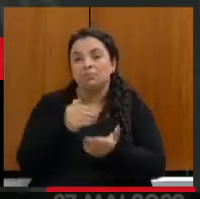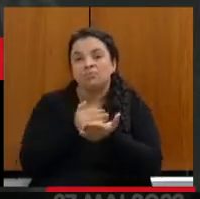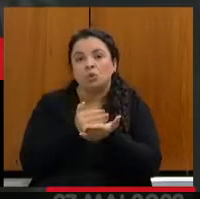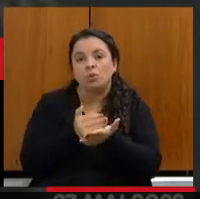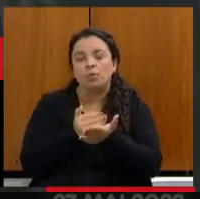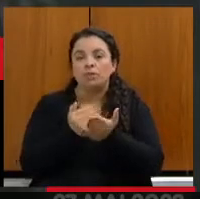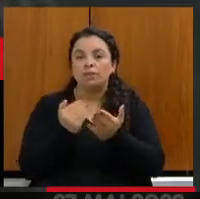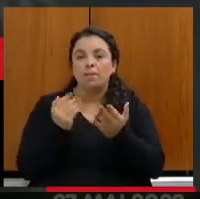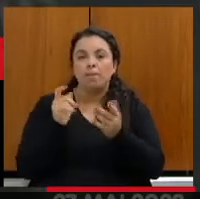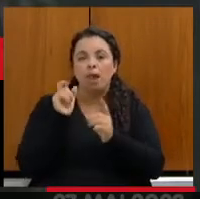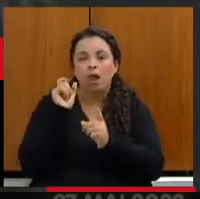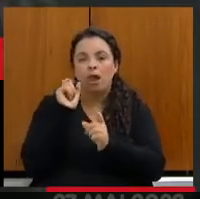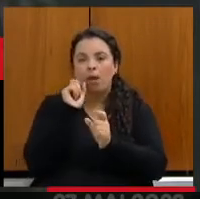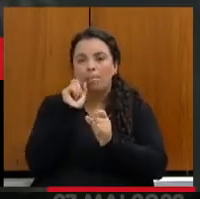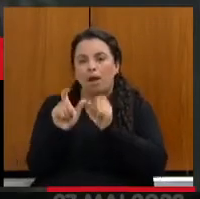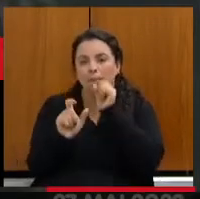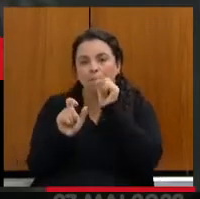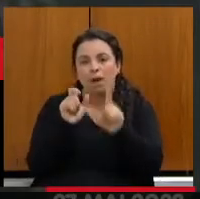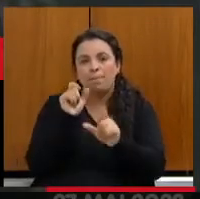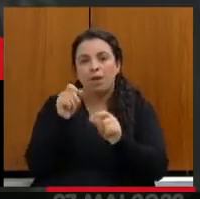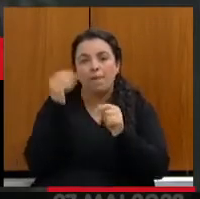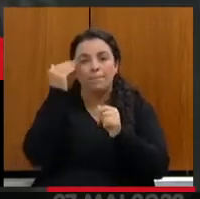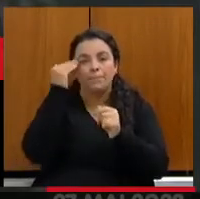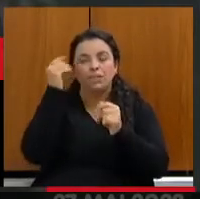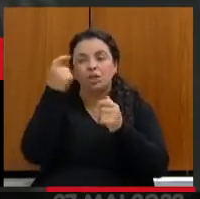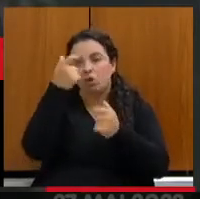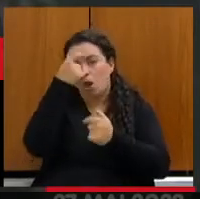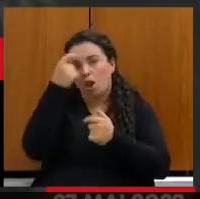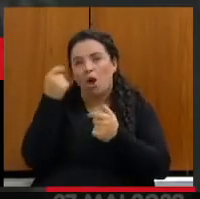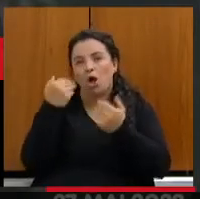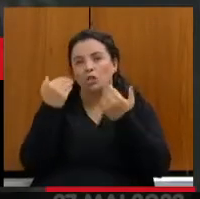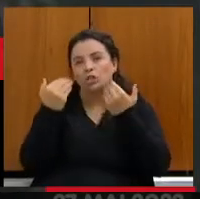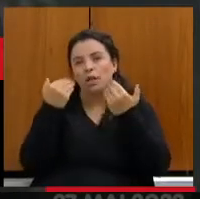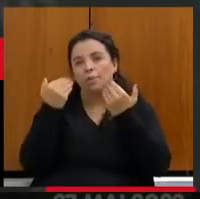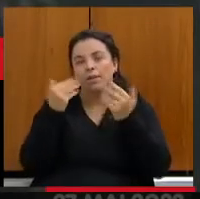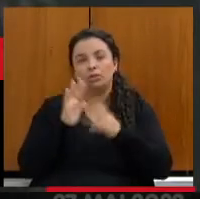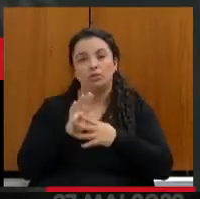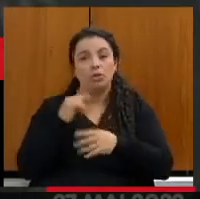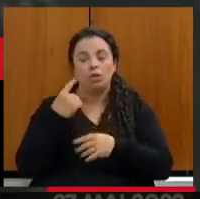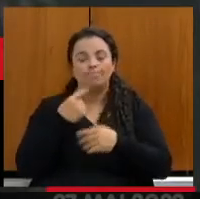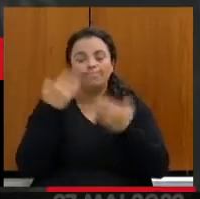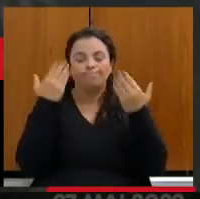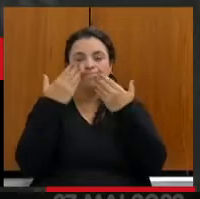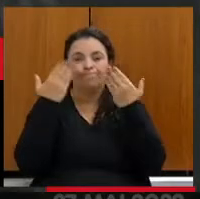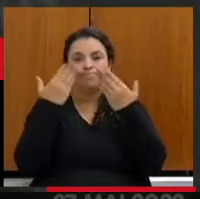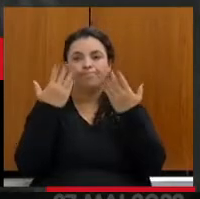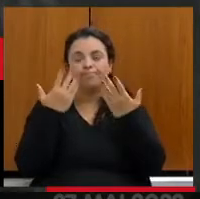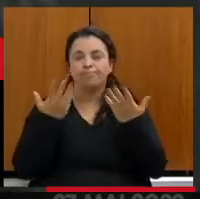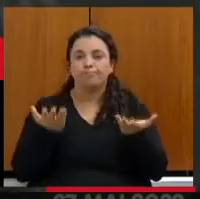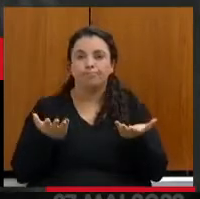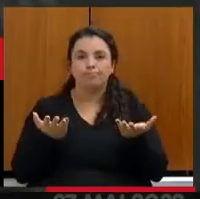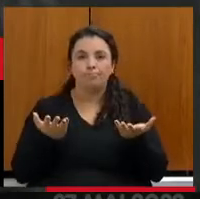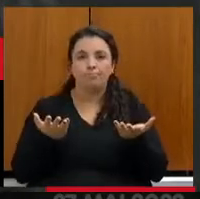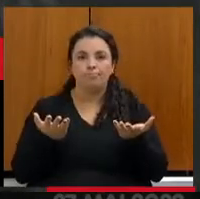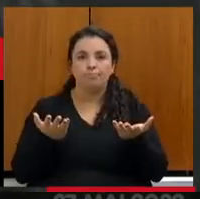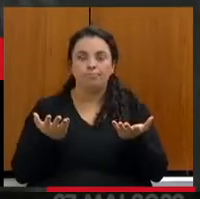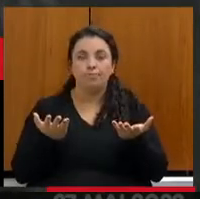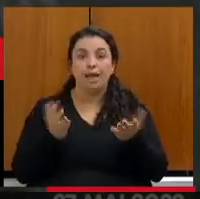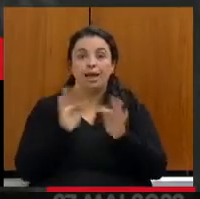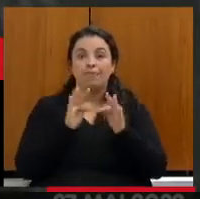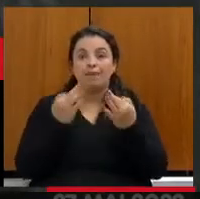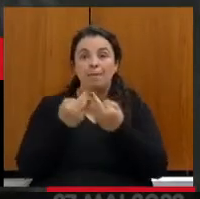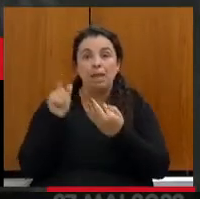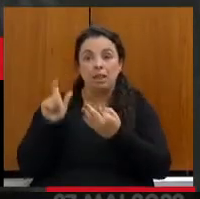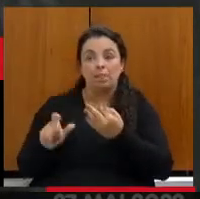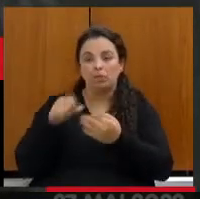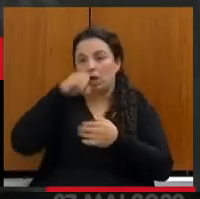psicologicamente e Nós não vemos isso é a família do agressor ela não passa isso para